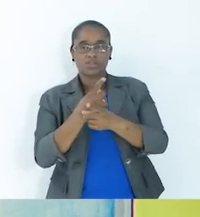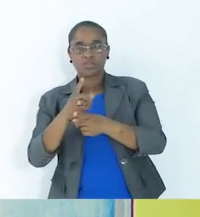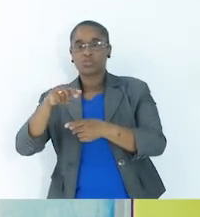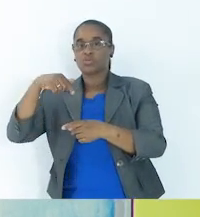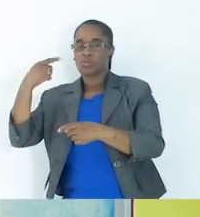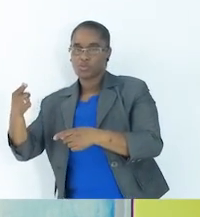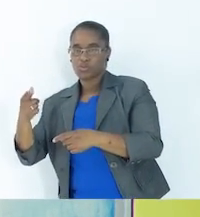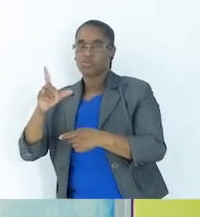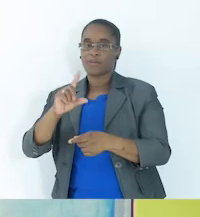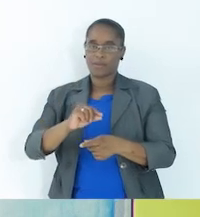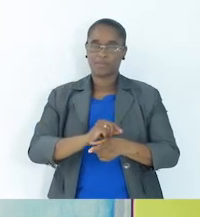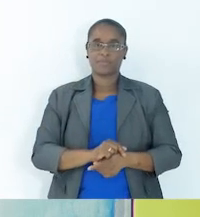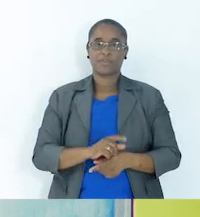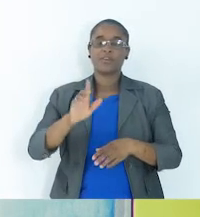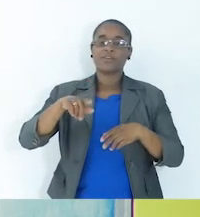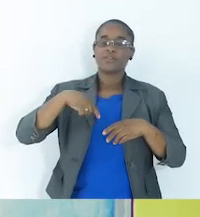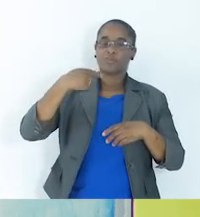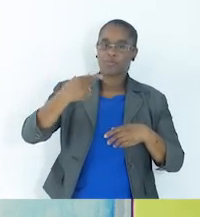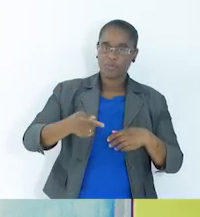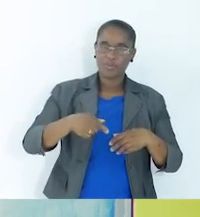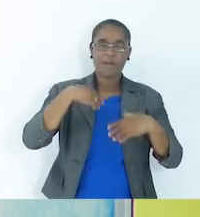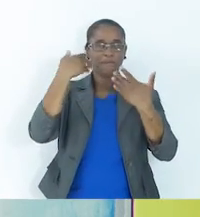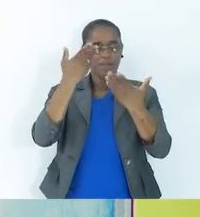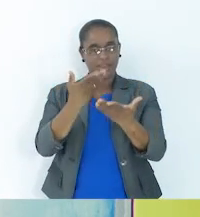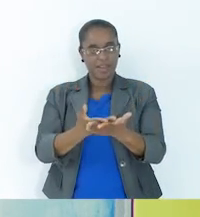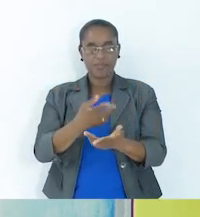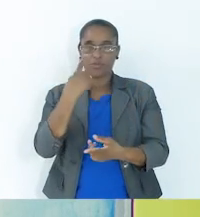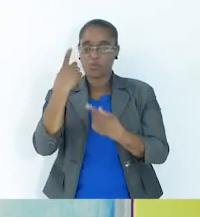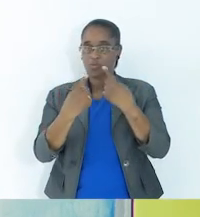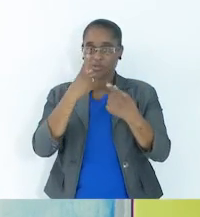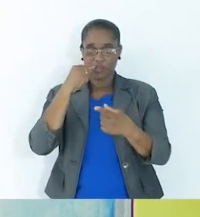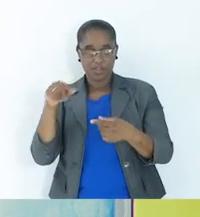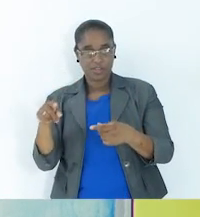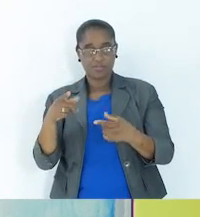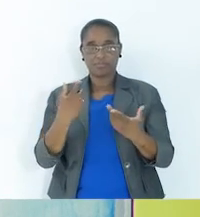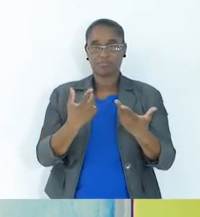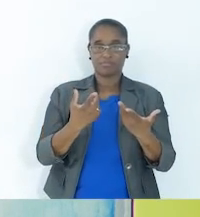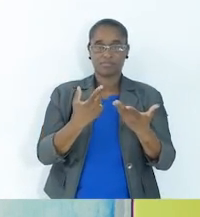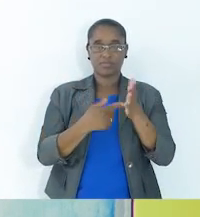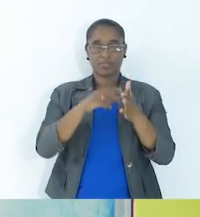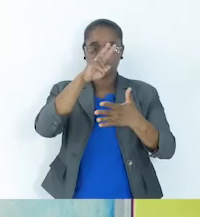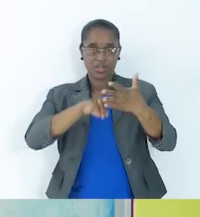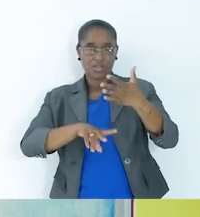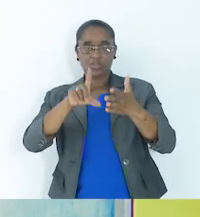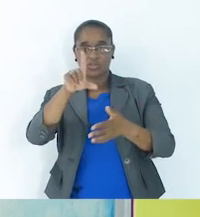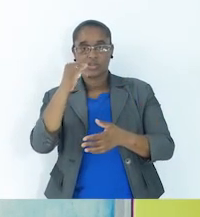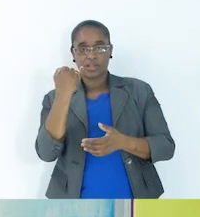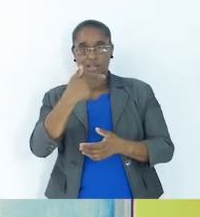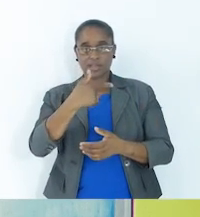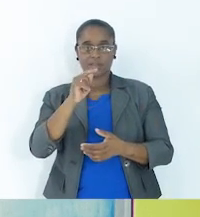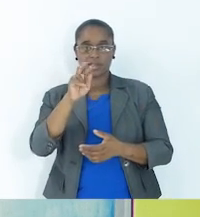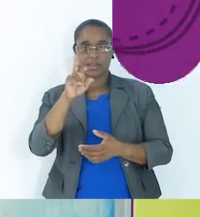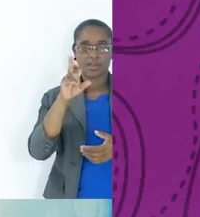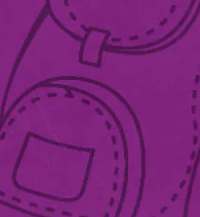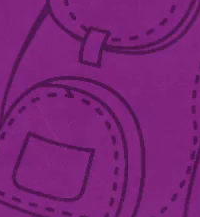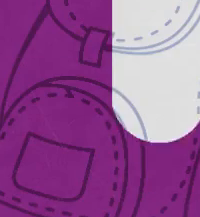outro e depois aplicamos um deles, nesse caso o texto literário nos exercícios. Está bem?